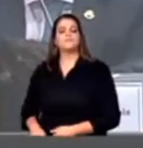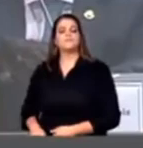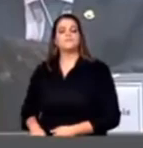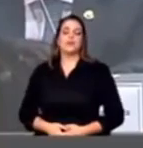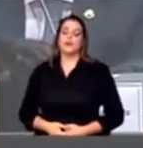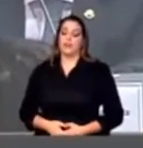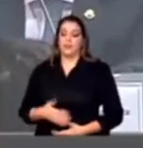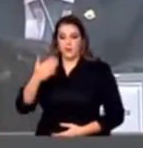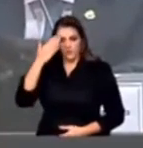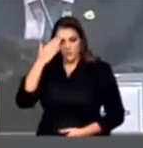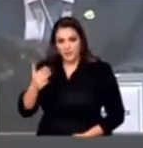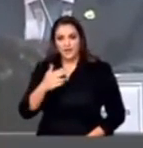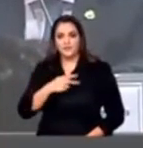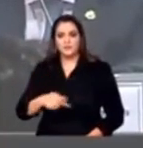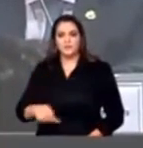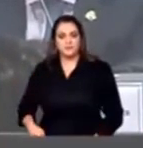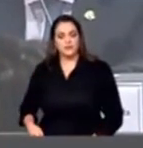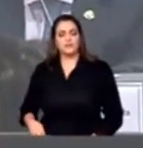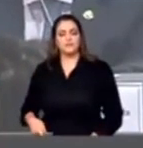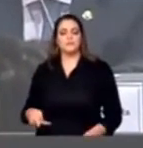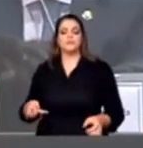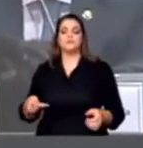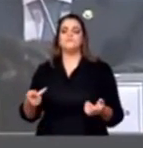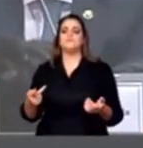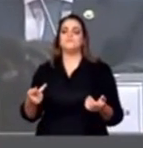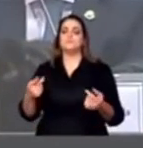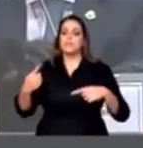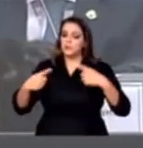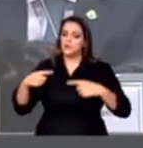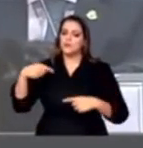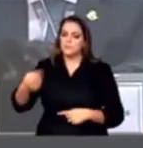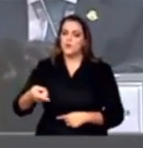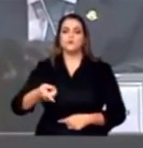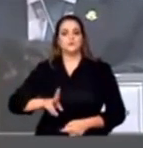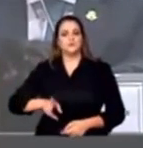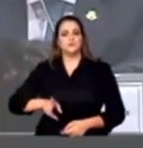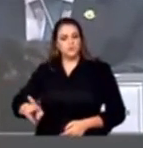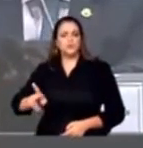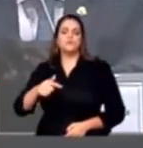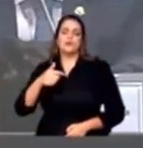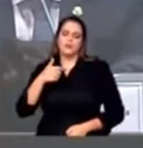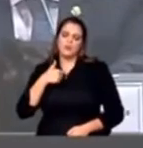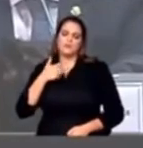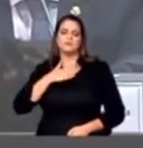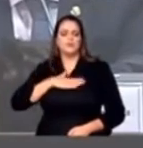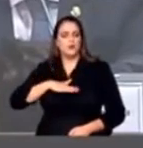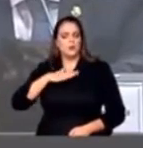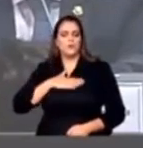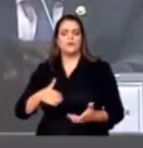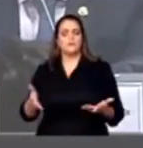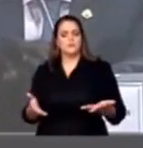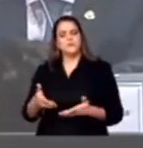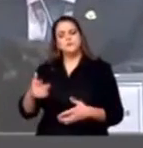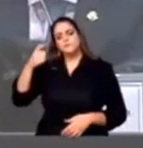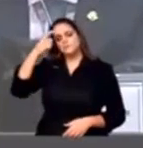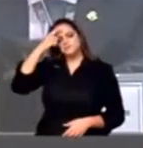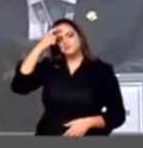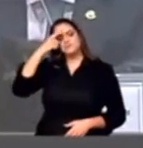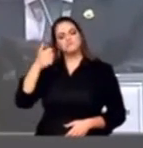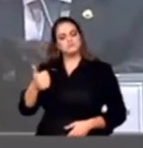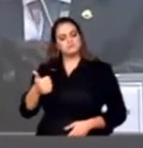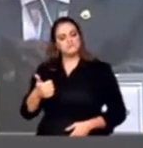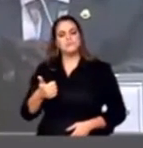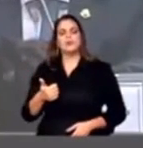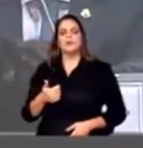discutir o relatório oportunamente. E eu tenho a tranquilidade, a consciência tranquila e a seriedade